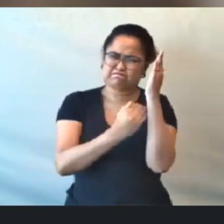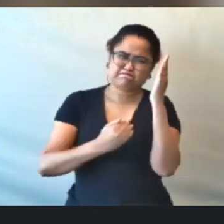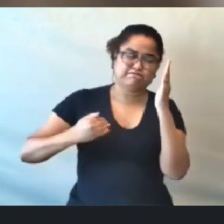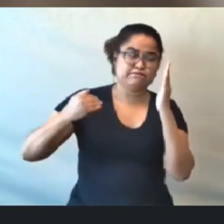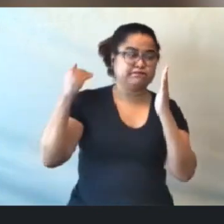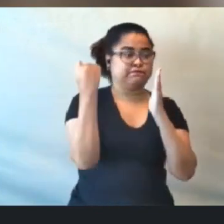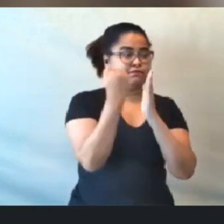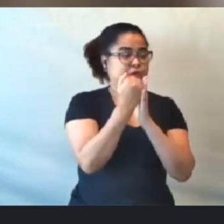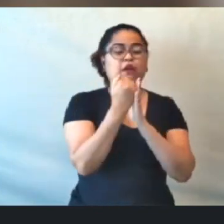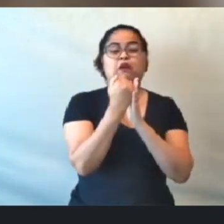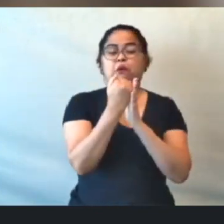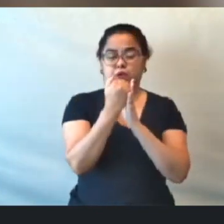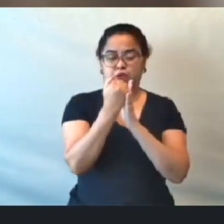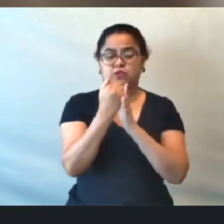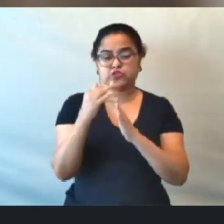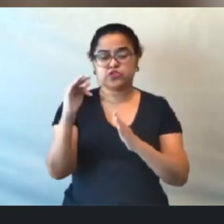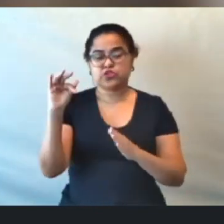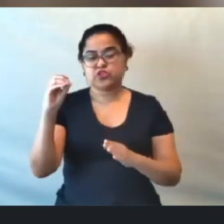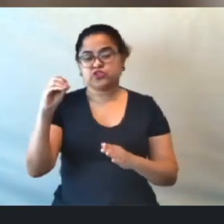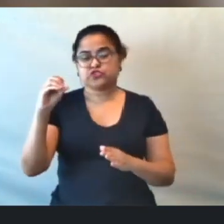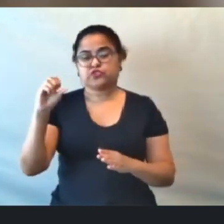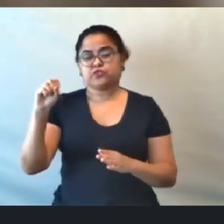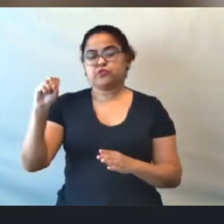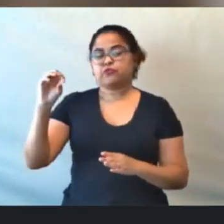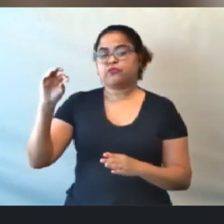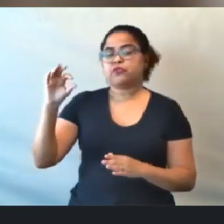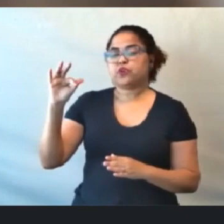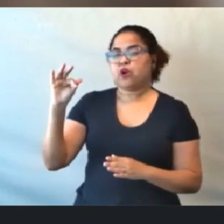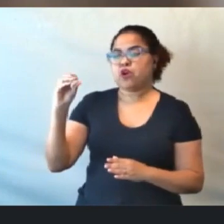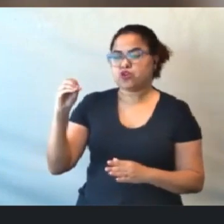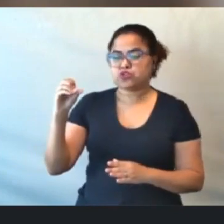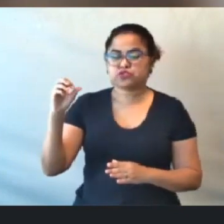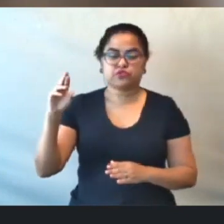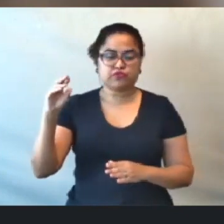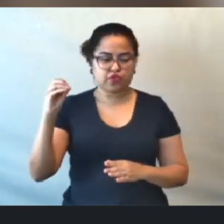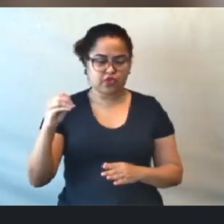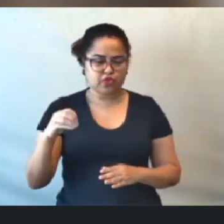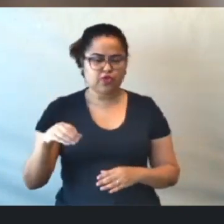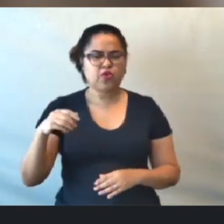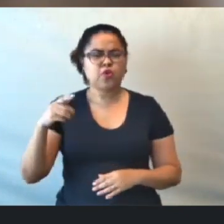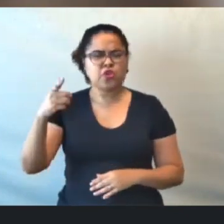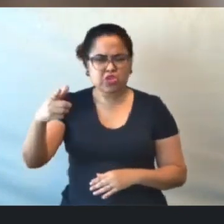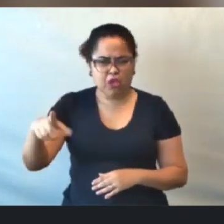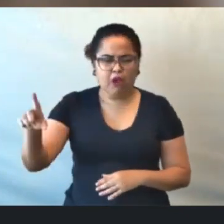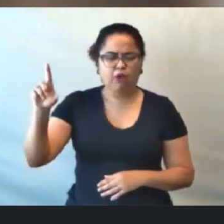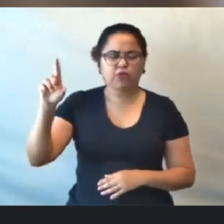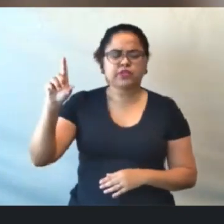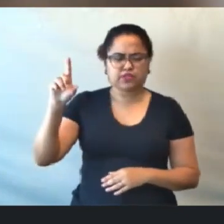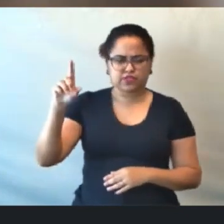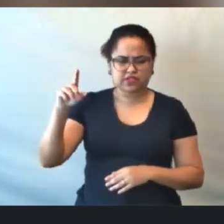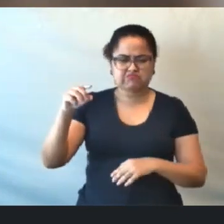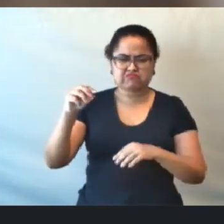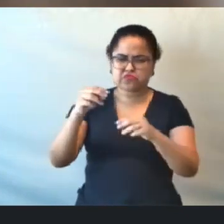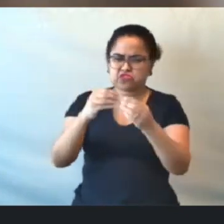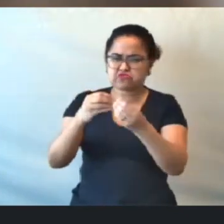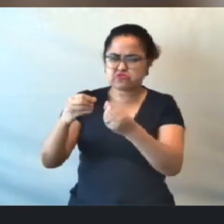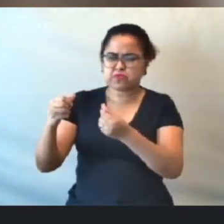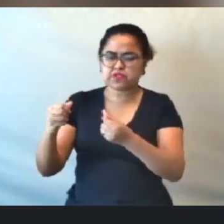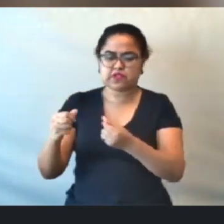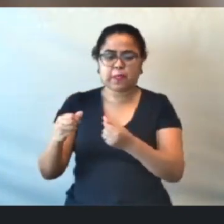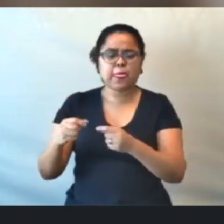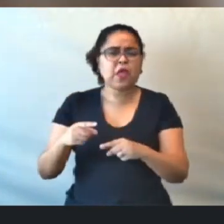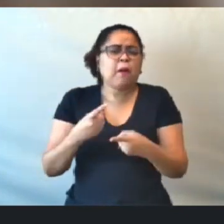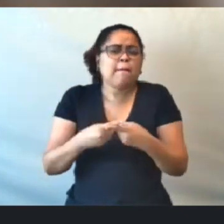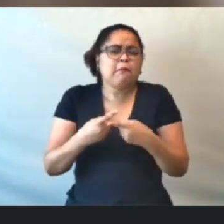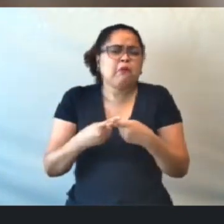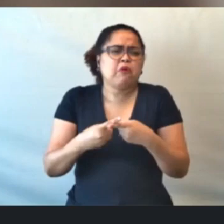biomassa cianobactéria muito elevada. Nós fomos atrás para entender por quê, por que que aumentou tanto, né, o que houve, que